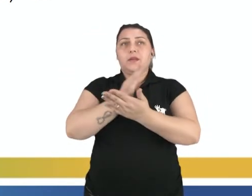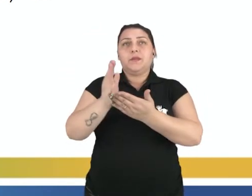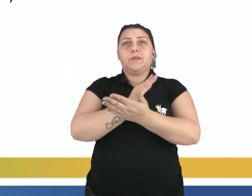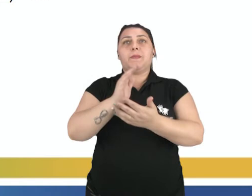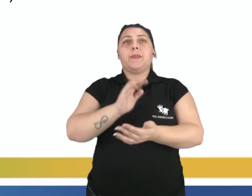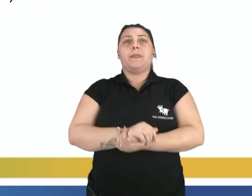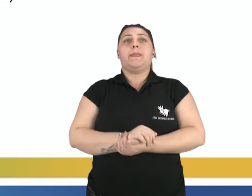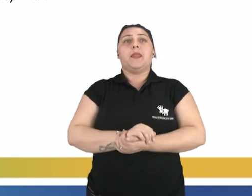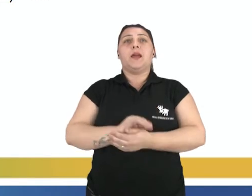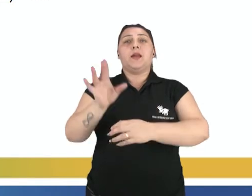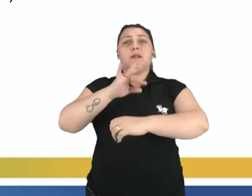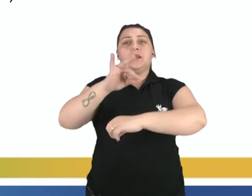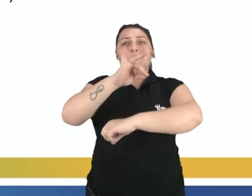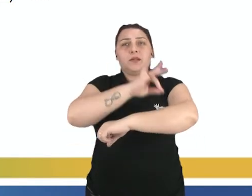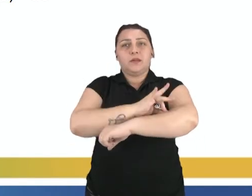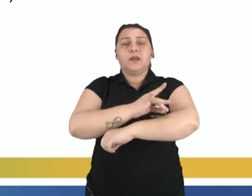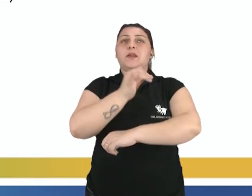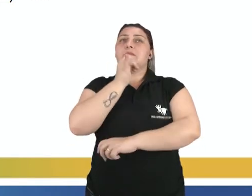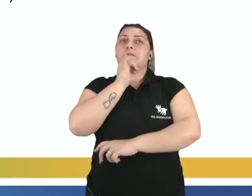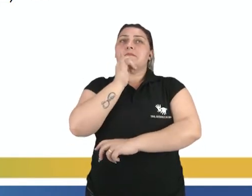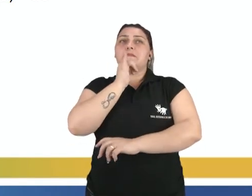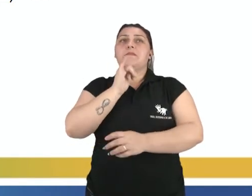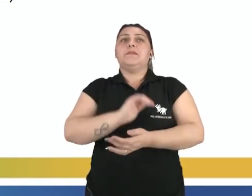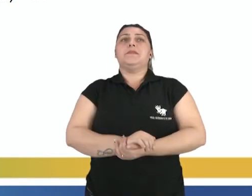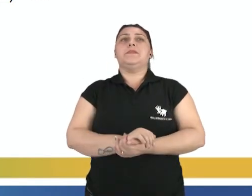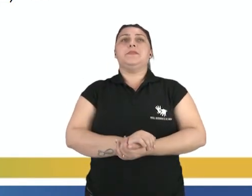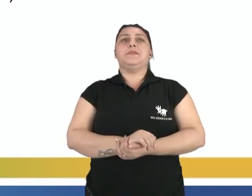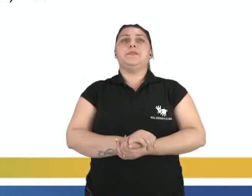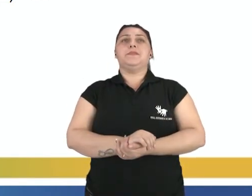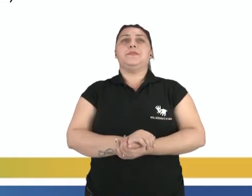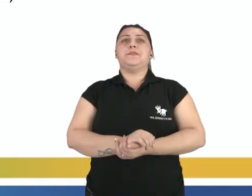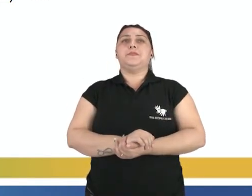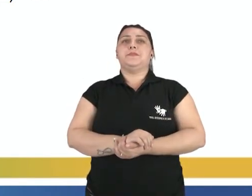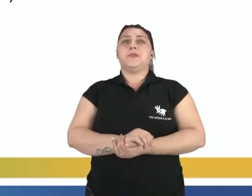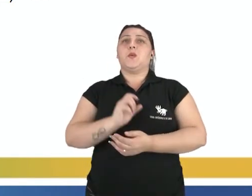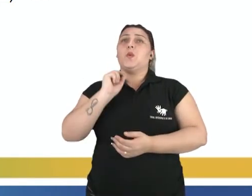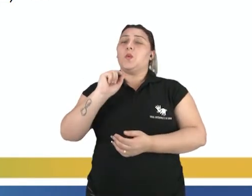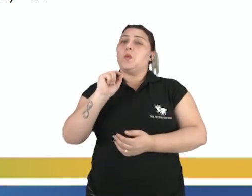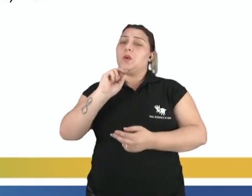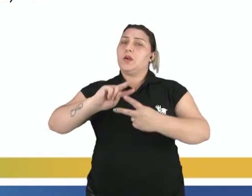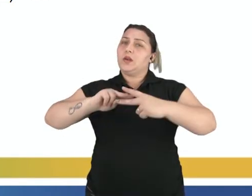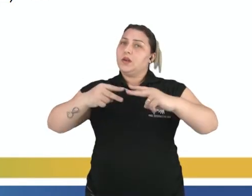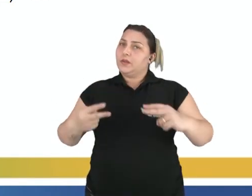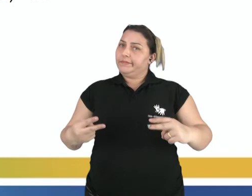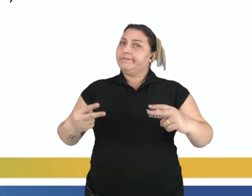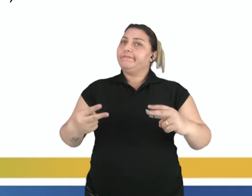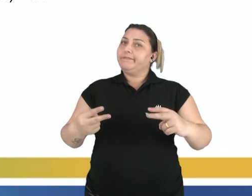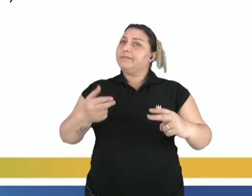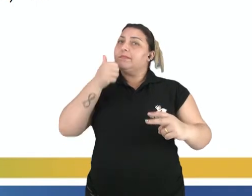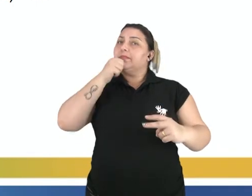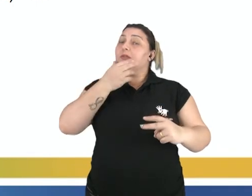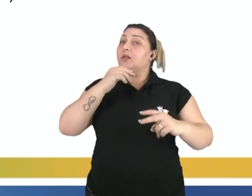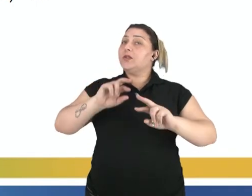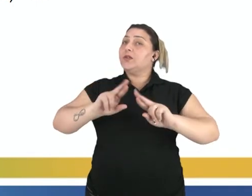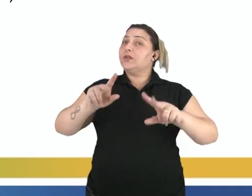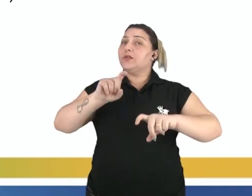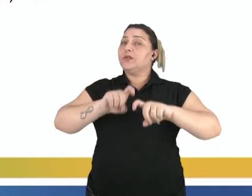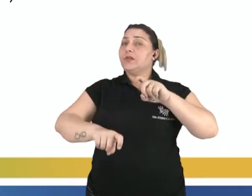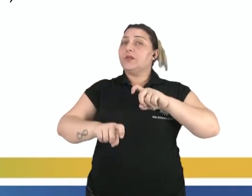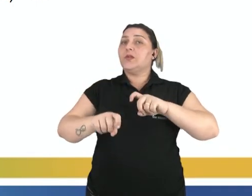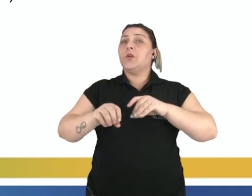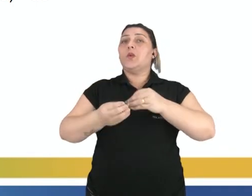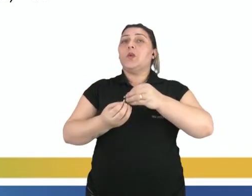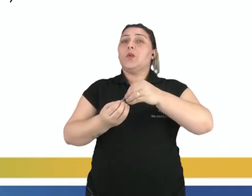né? Nas abelhas, por exemplo, a determinação do sexo ocorre de maneira diferente. Os óvulos